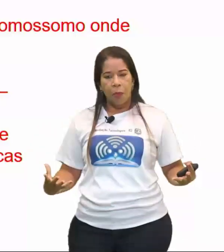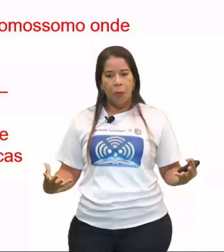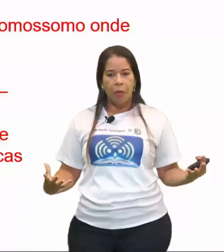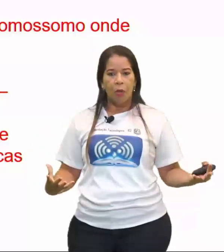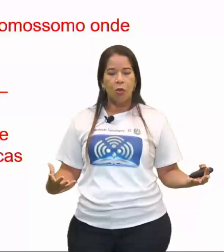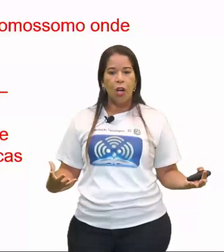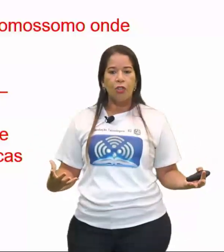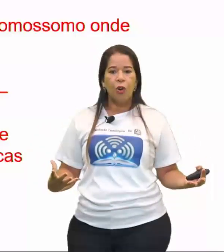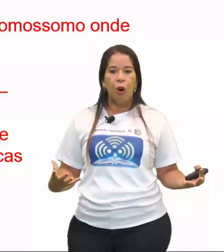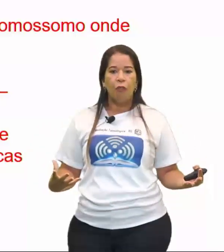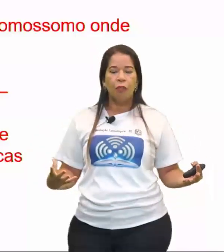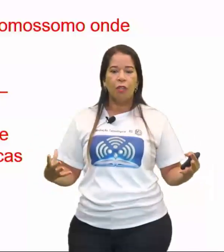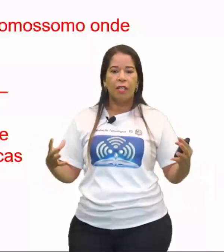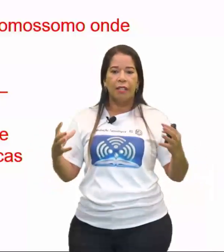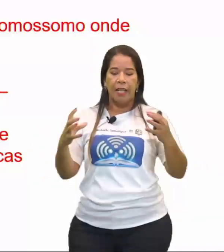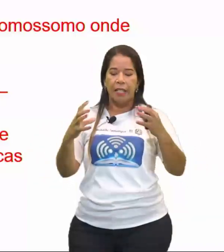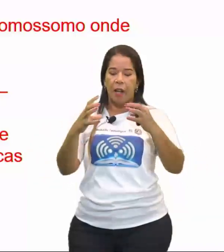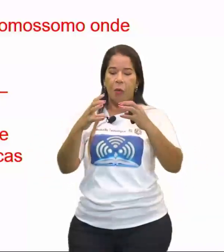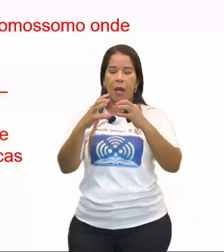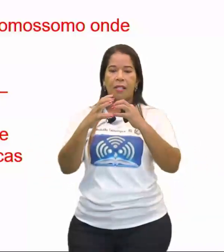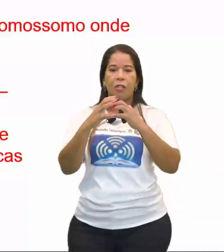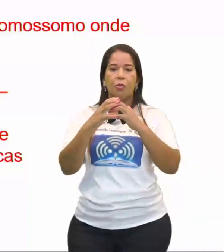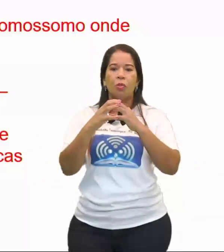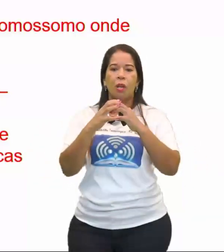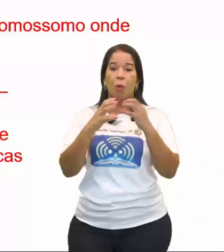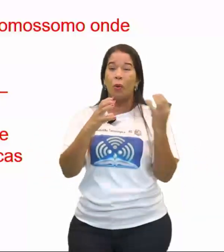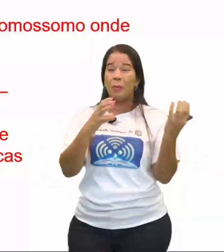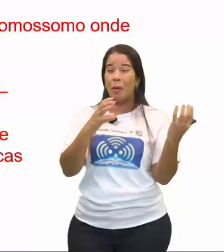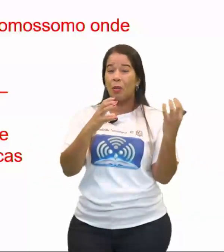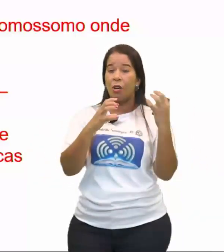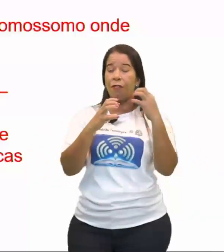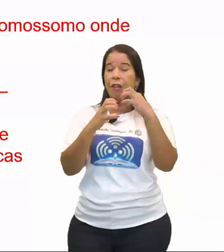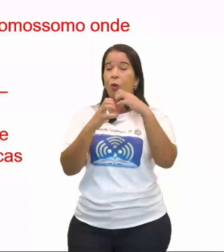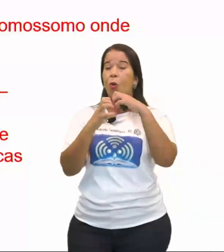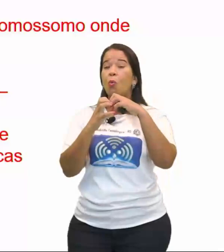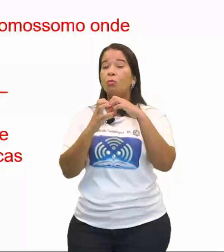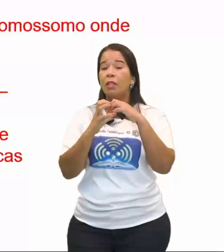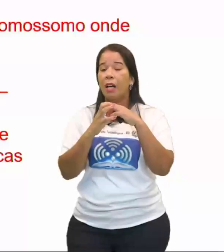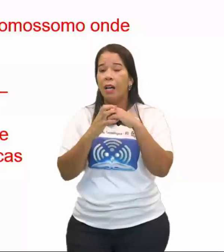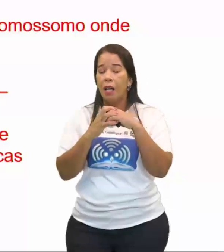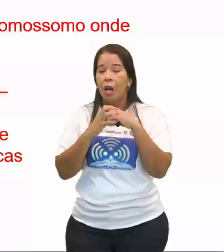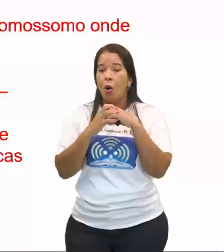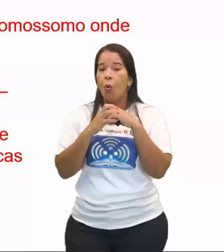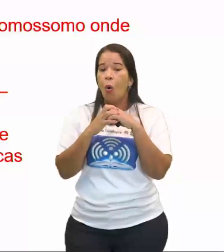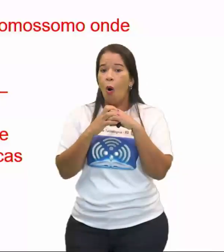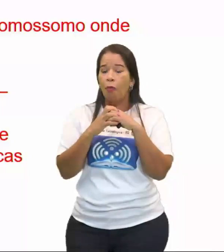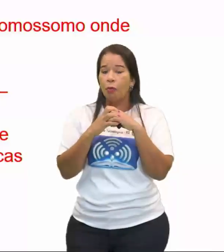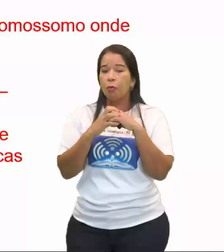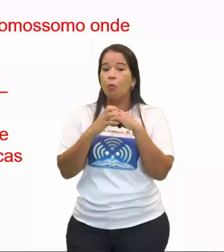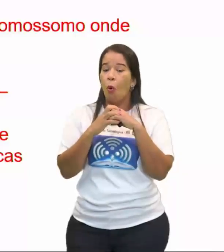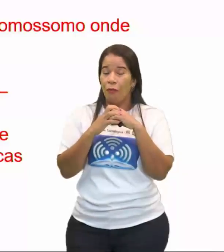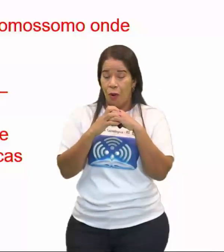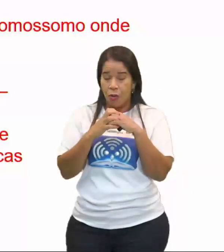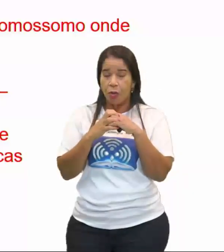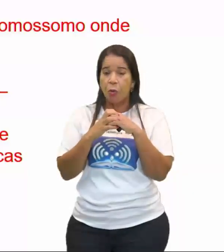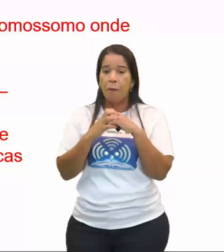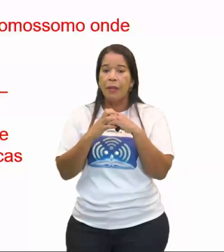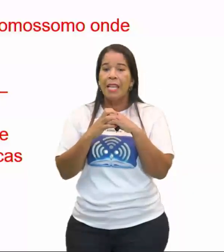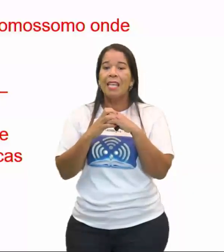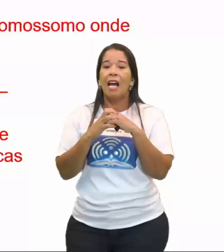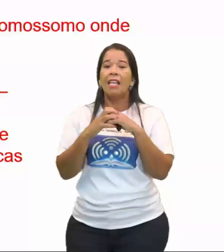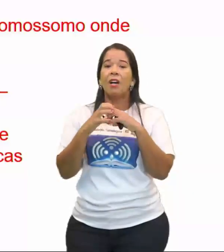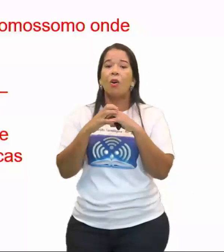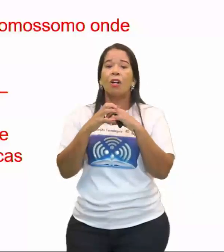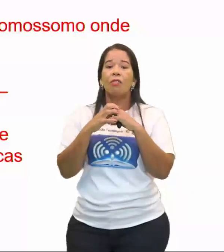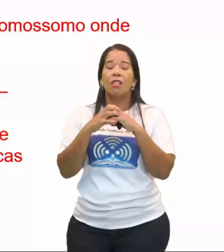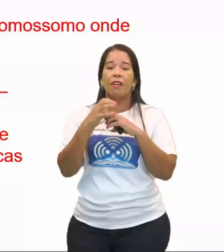reprodutivas, espermatozoide e óvulo, você tem então essa junção. O espermatozoide fecunda o óvulo, o ovócito,